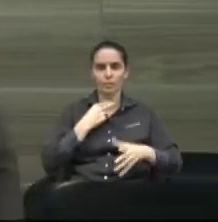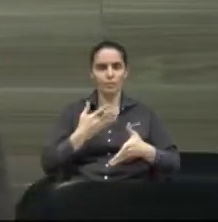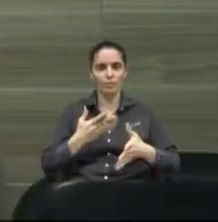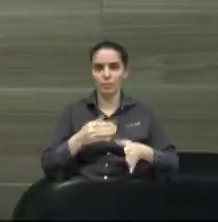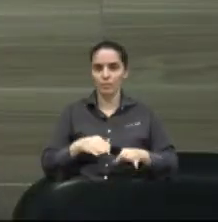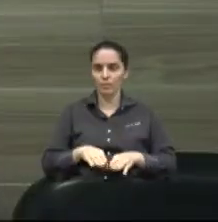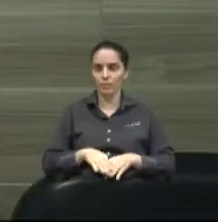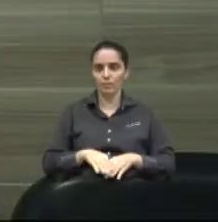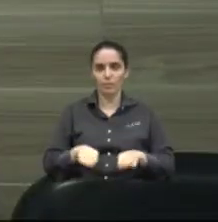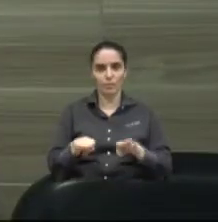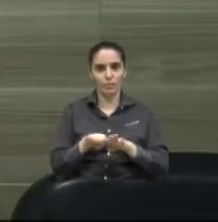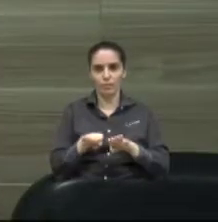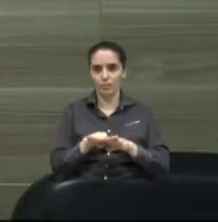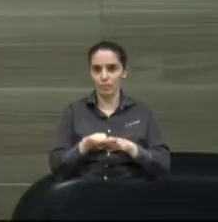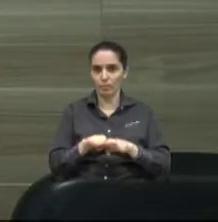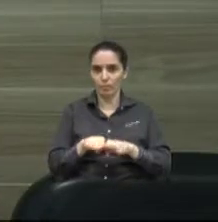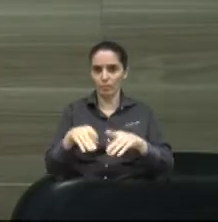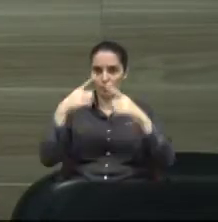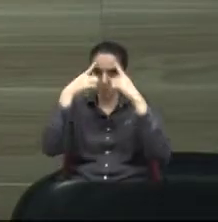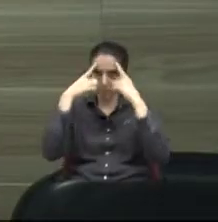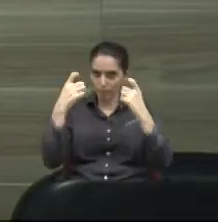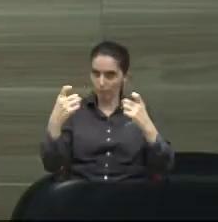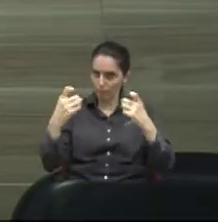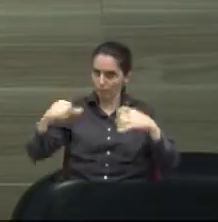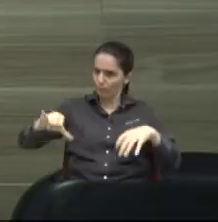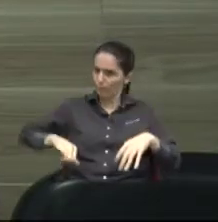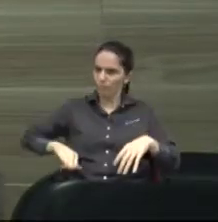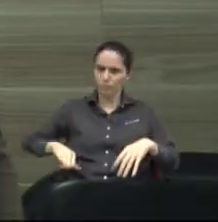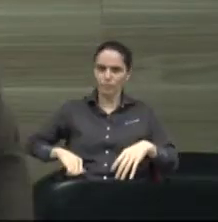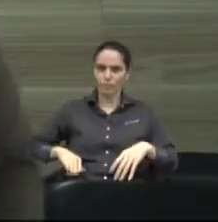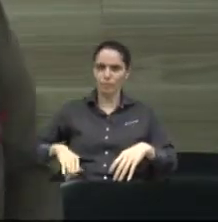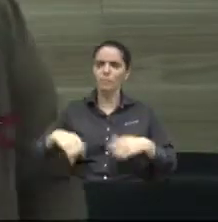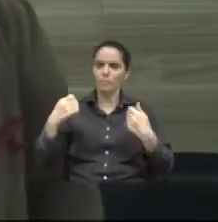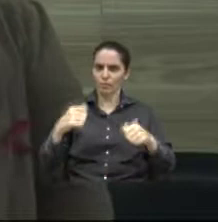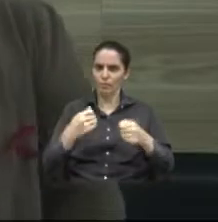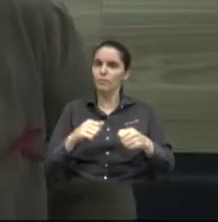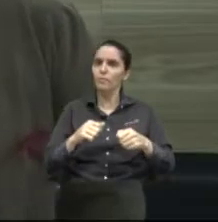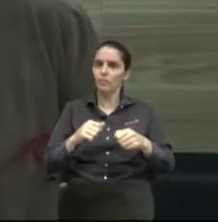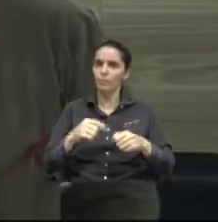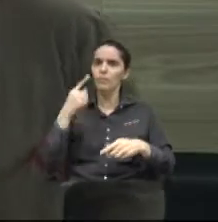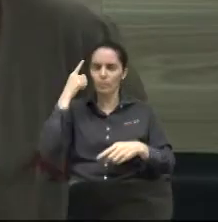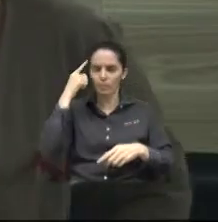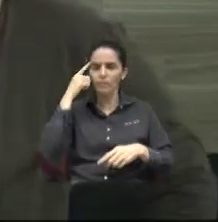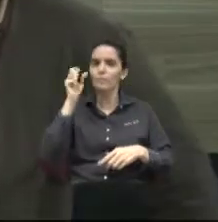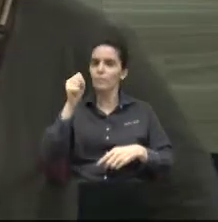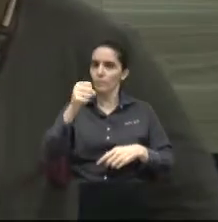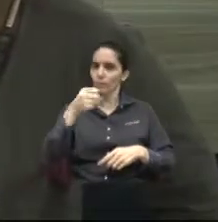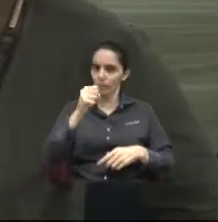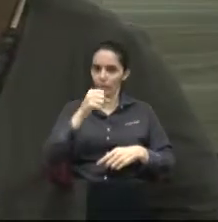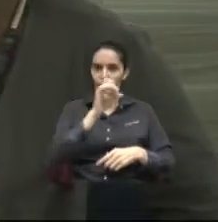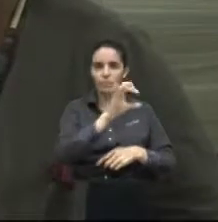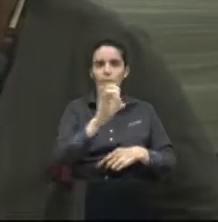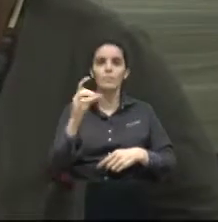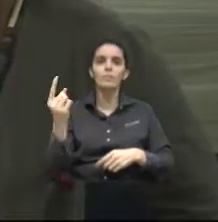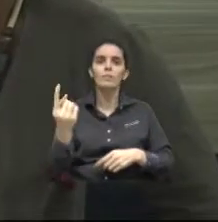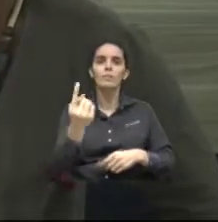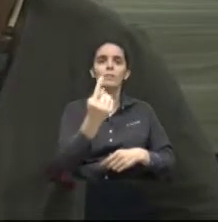sendo vítimas de alguma violência. Então, por certo, temos que pensar sim. Então, a cada um o seu papel.